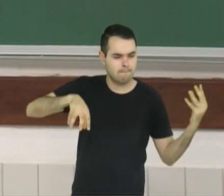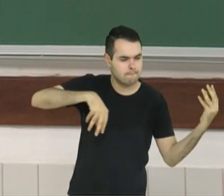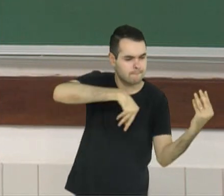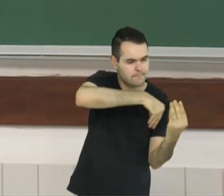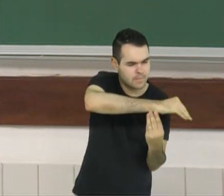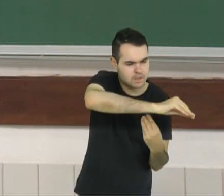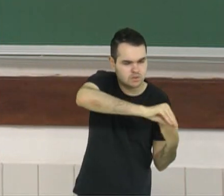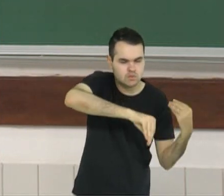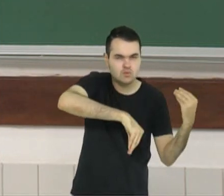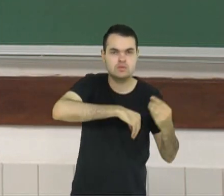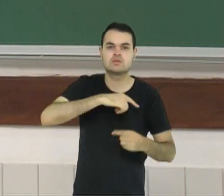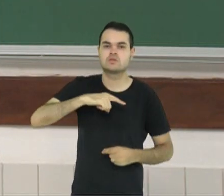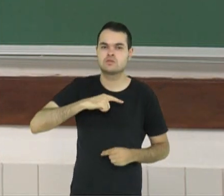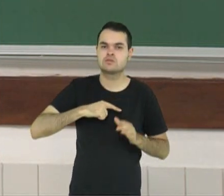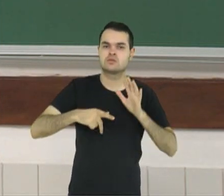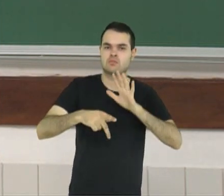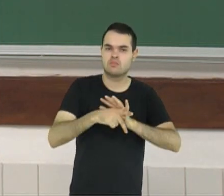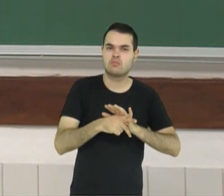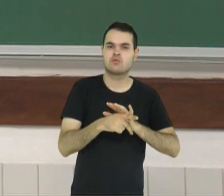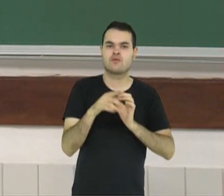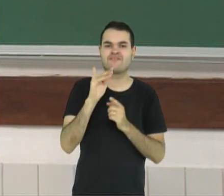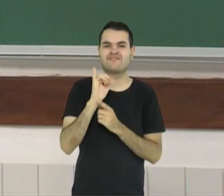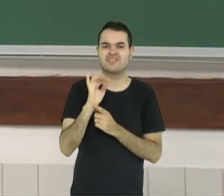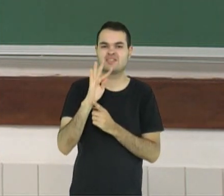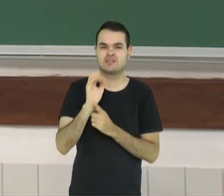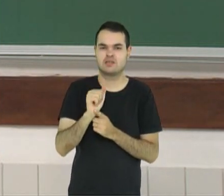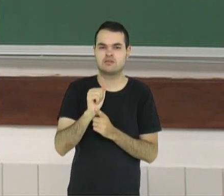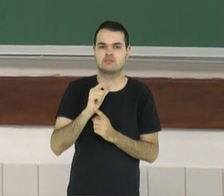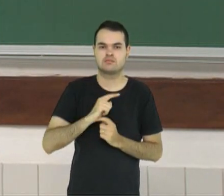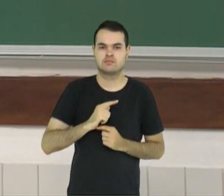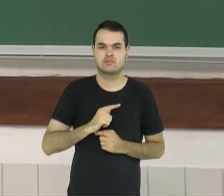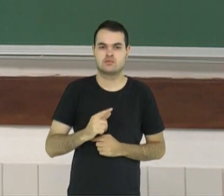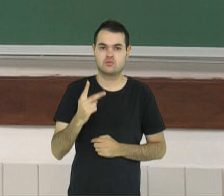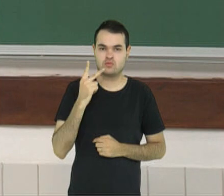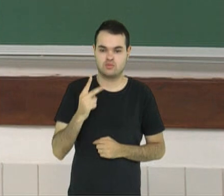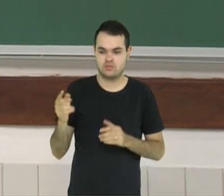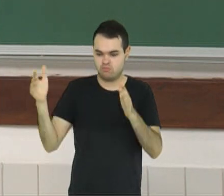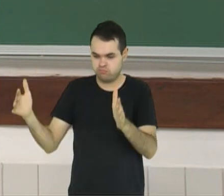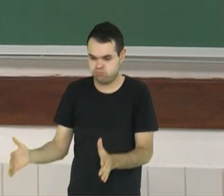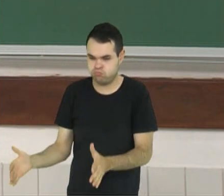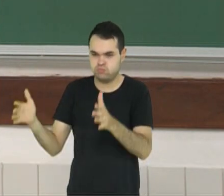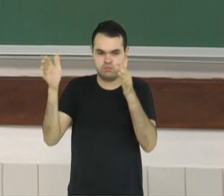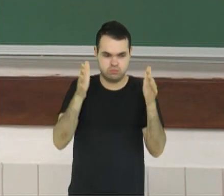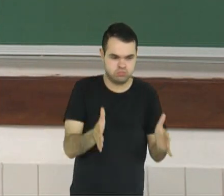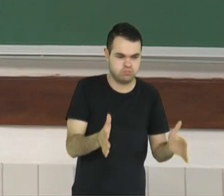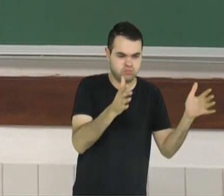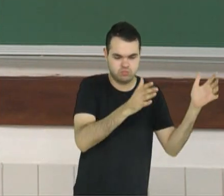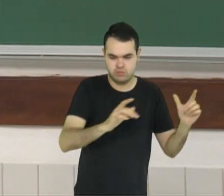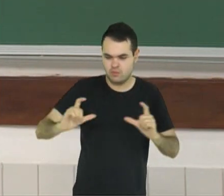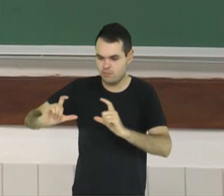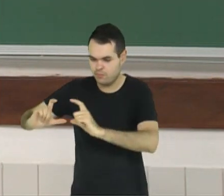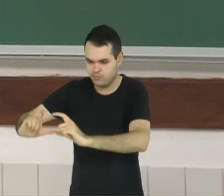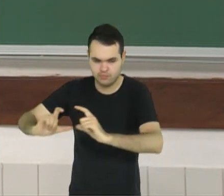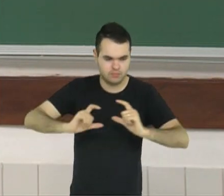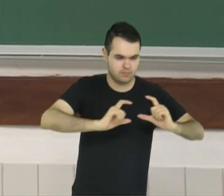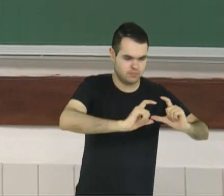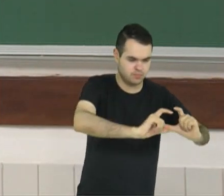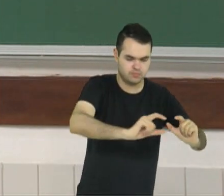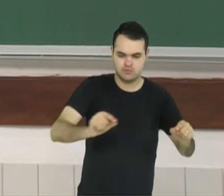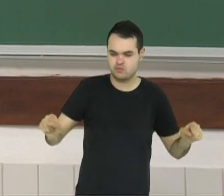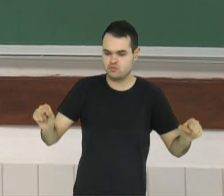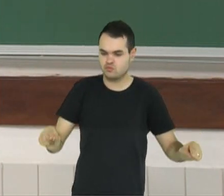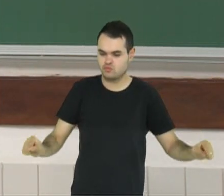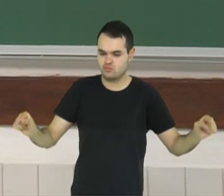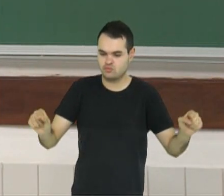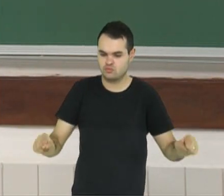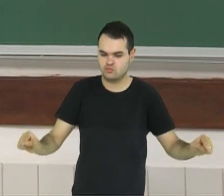nós tínhamos fitas cassetes. Então, você colocava 2 rádios, colocava um terceiro rádio, você colocava os 2 e ia usando